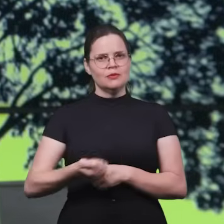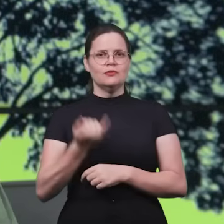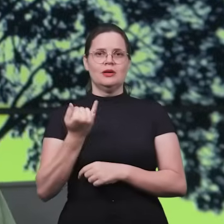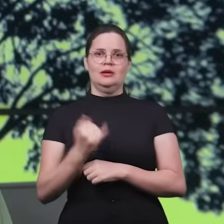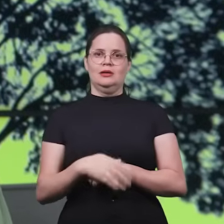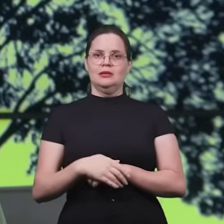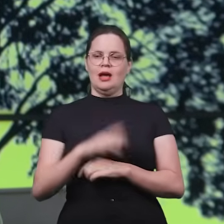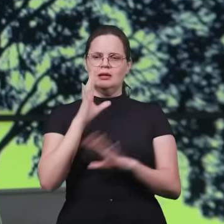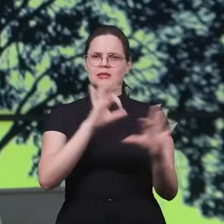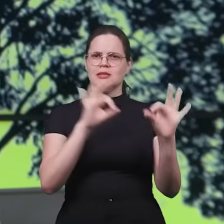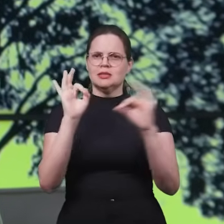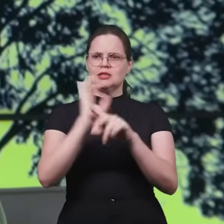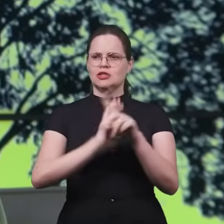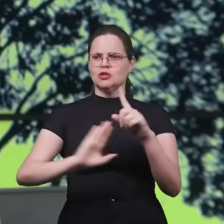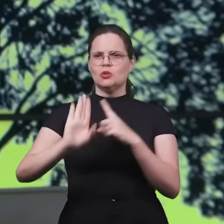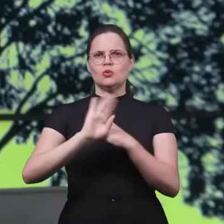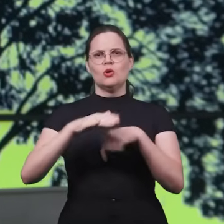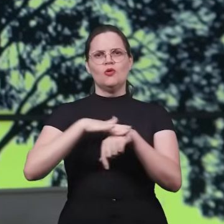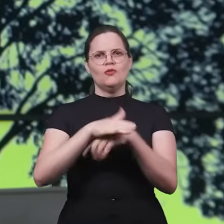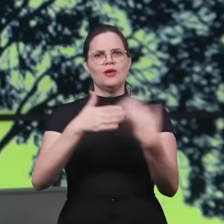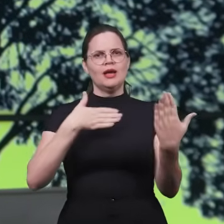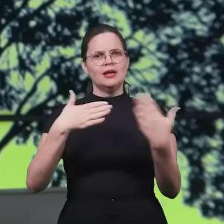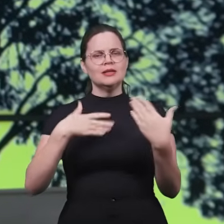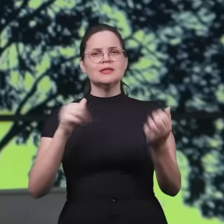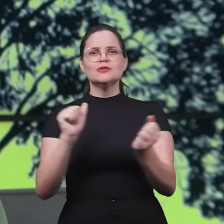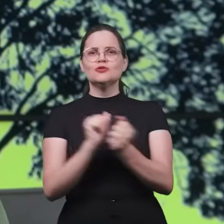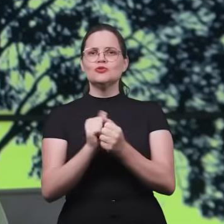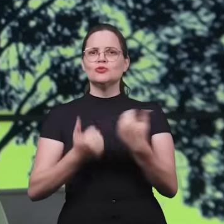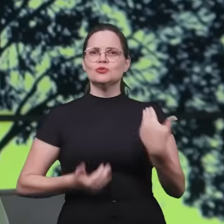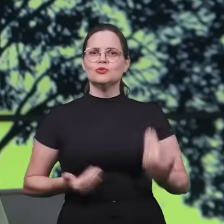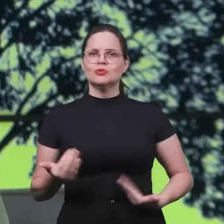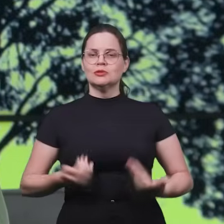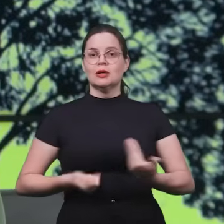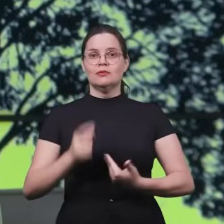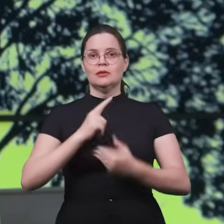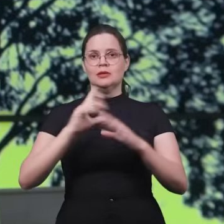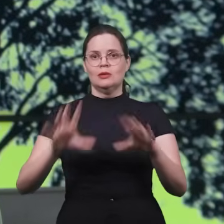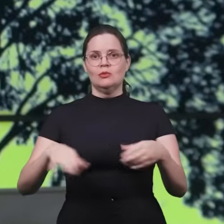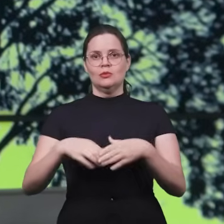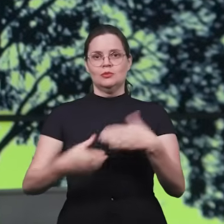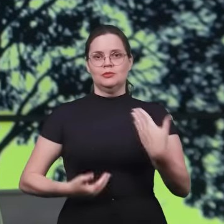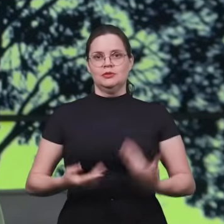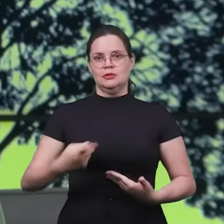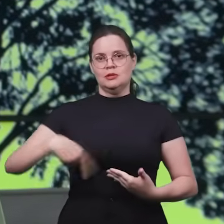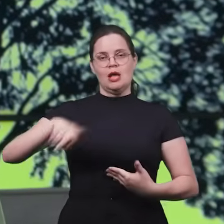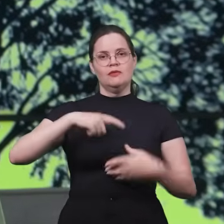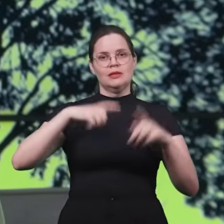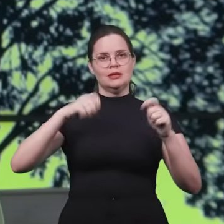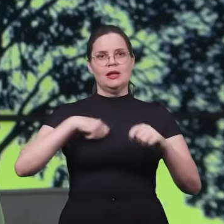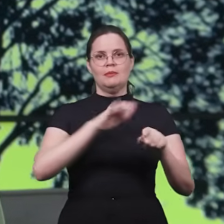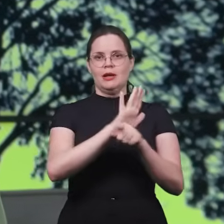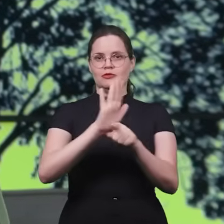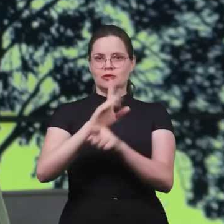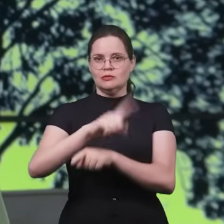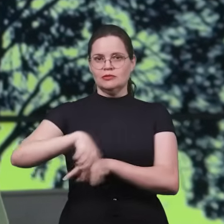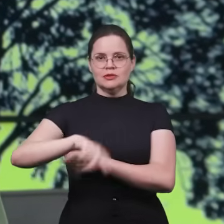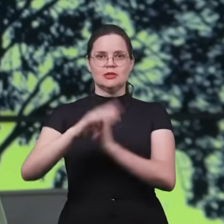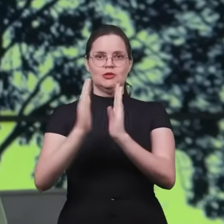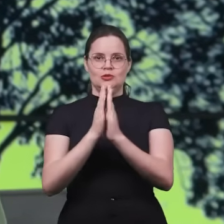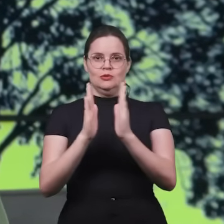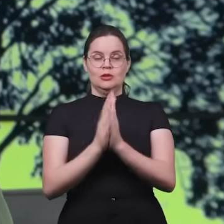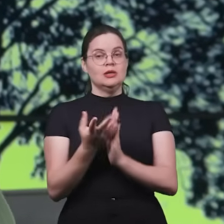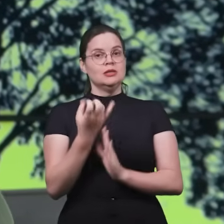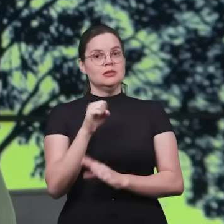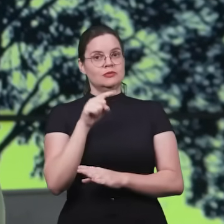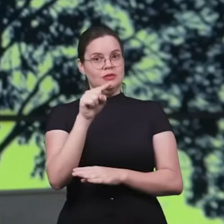casa. Assista a um culto, converse com os irmãos. Ali tem um grupo de irmãos que podem te ajudar em oração. Se você é da